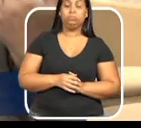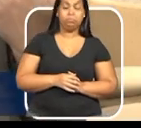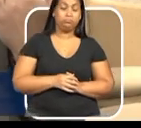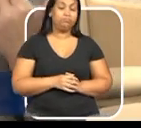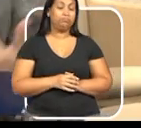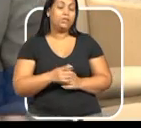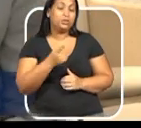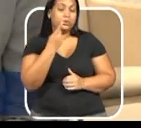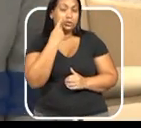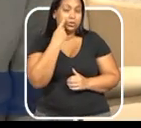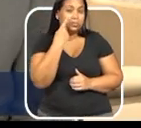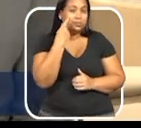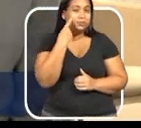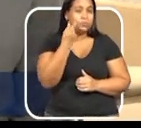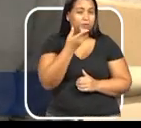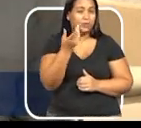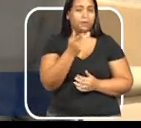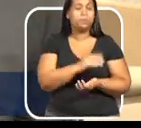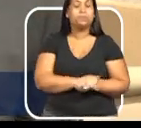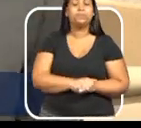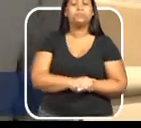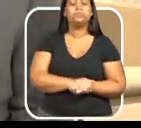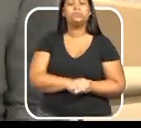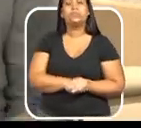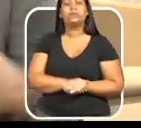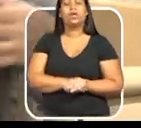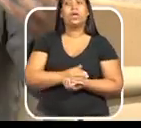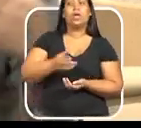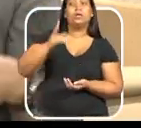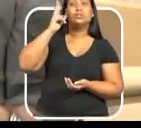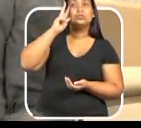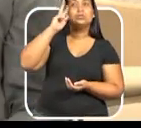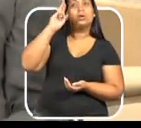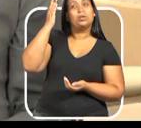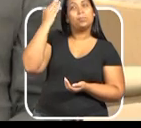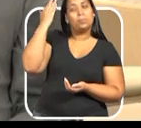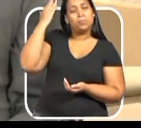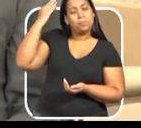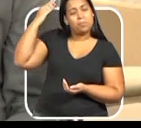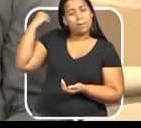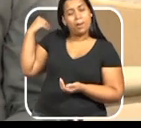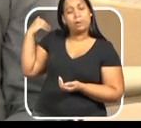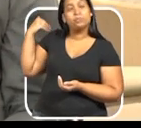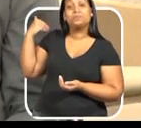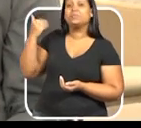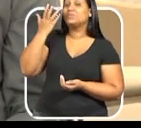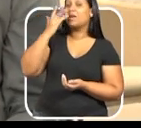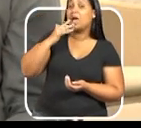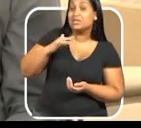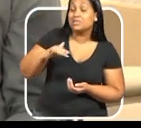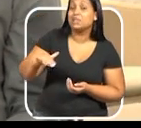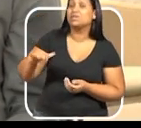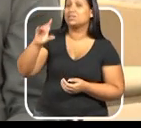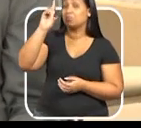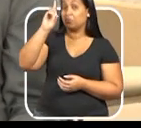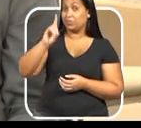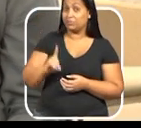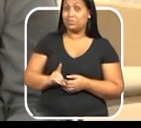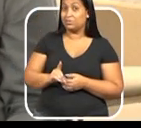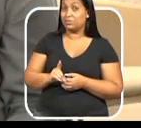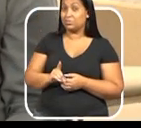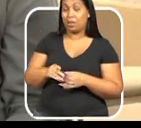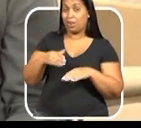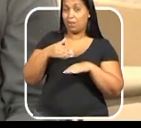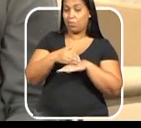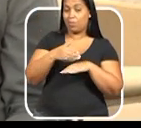um pouquinho, né, em termos históricos é um pouquinho, as crianças com deficiência, elas nem